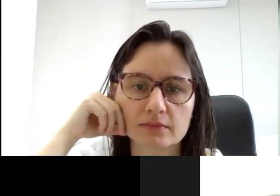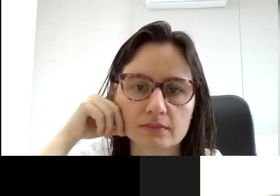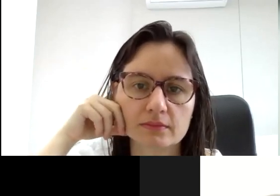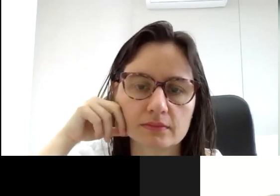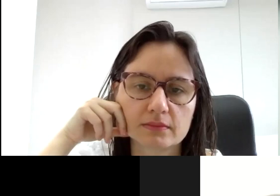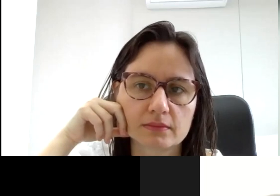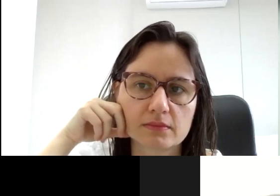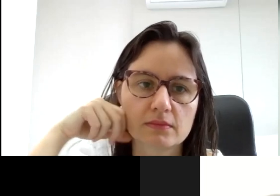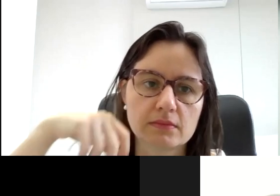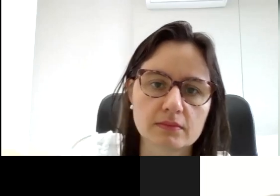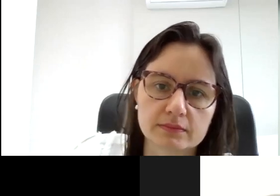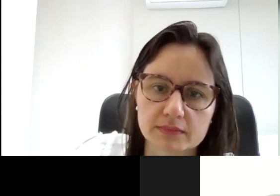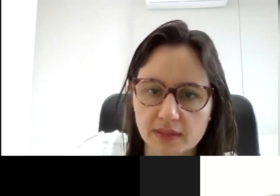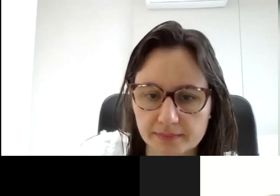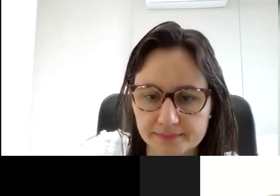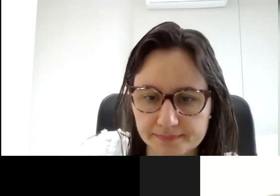Vou encaminhar para ela aqui o link.